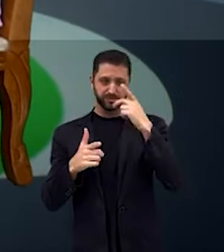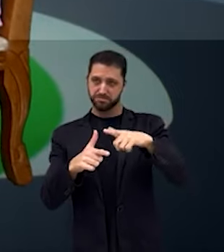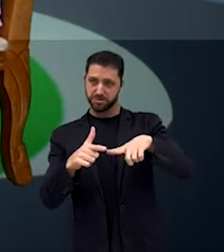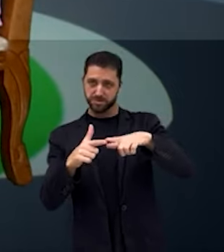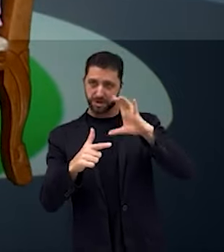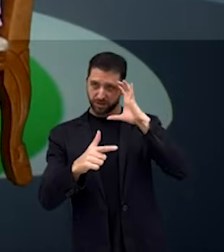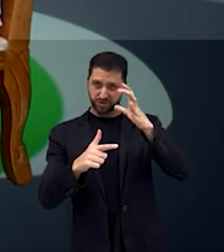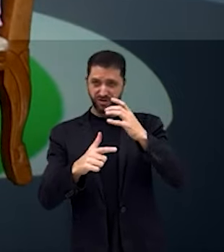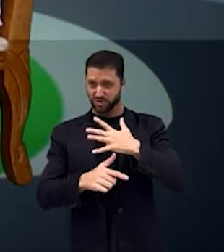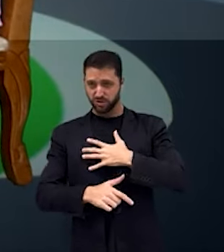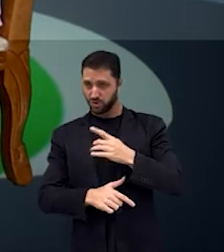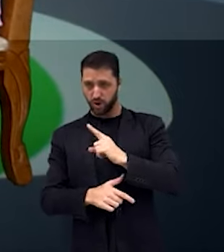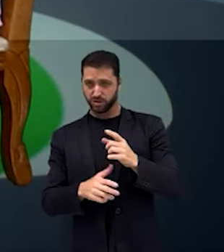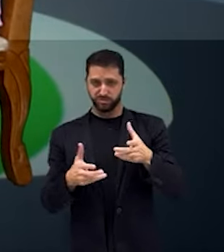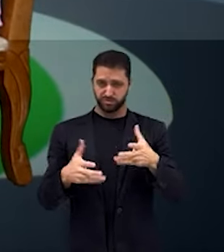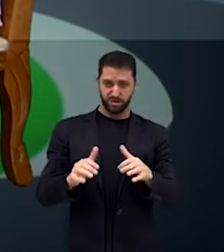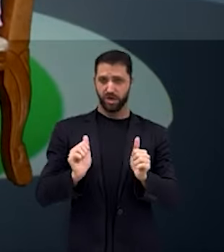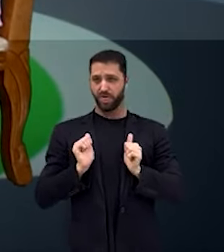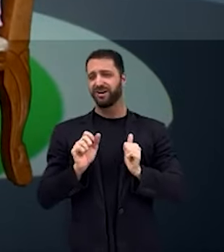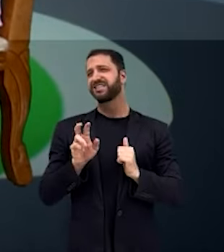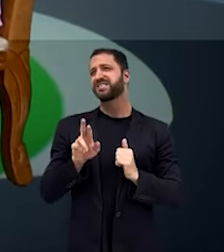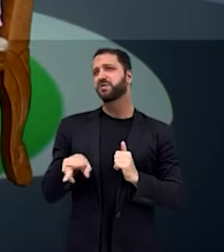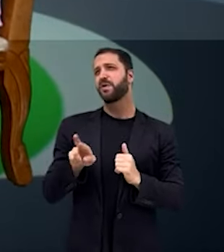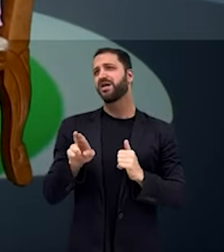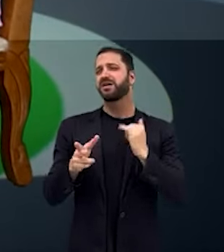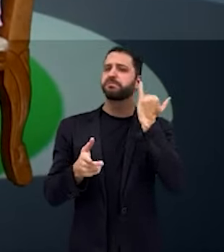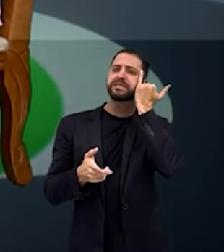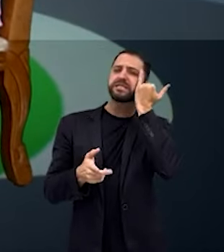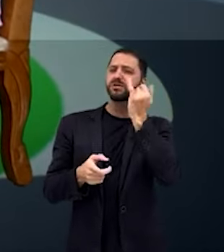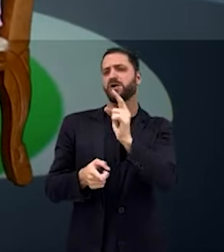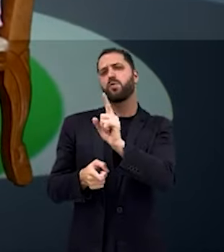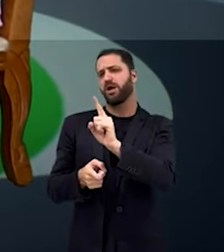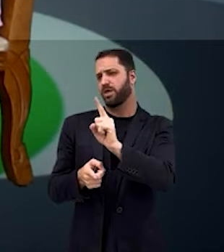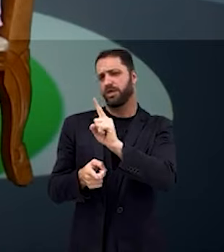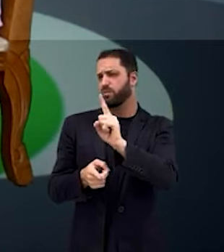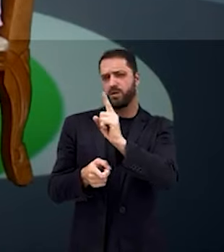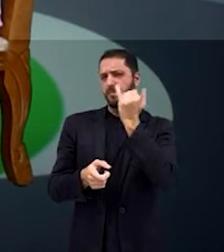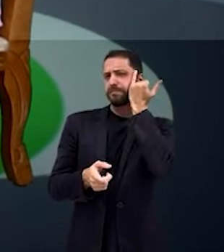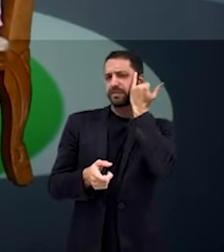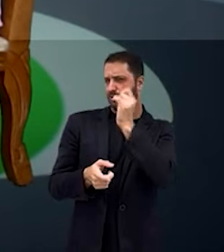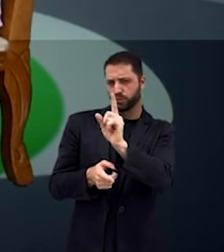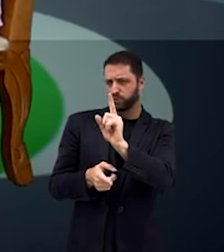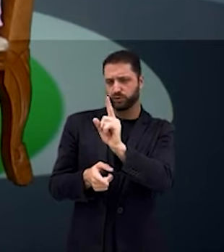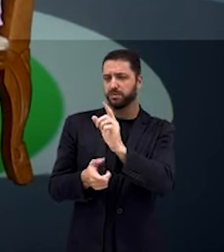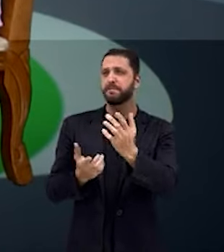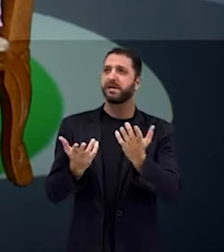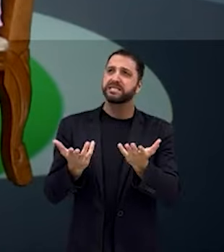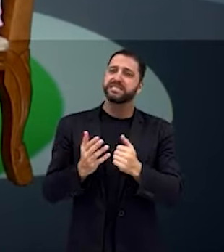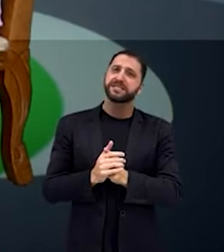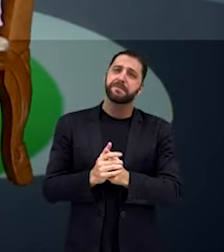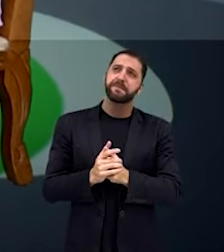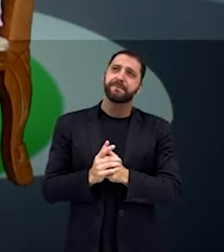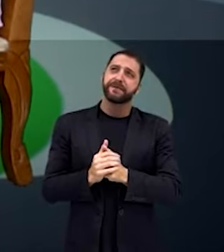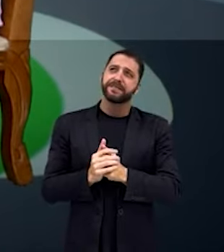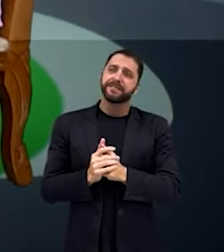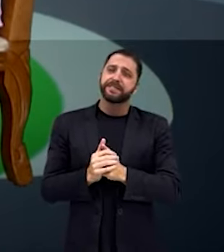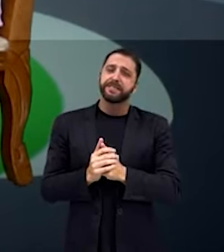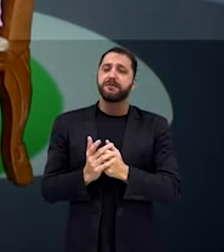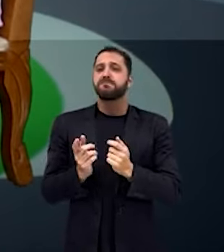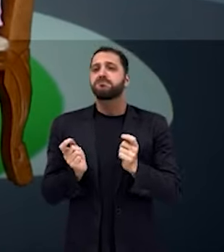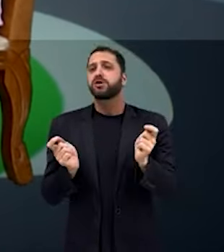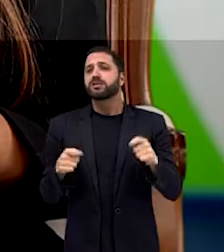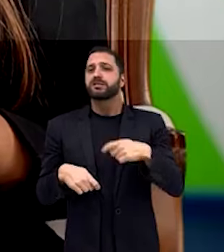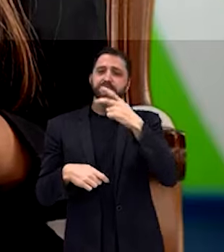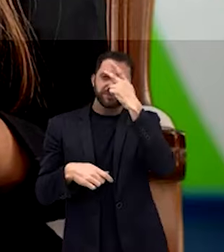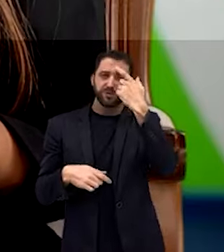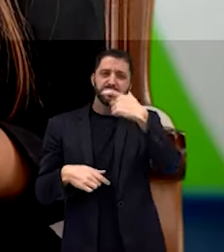gosta de resolver problema, não vamos usar o termo preguiçoso aqui, porque talvez não seja essa a palavra. Talvez